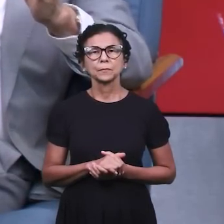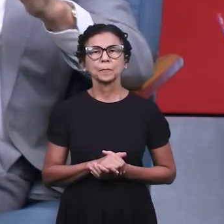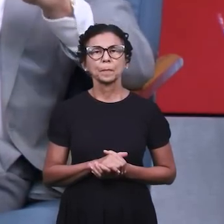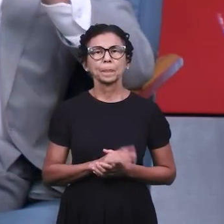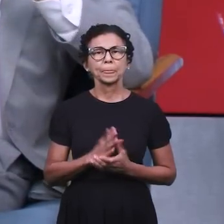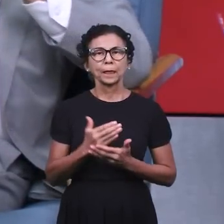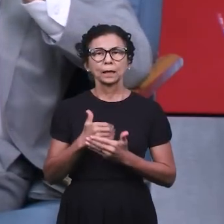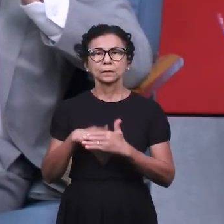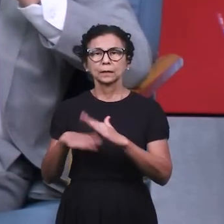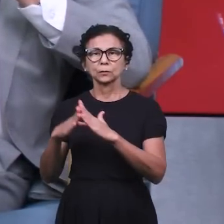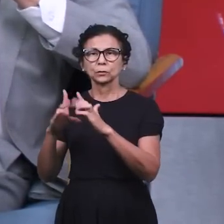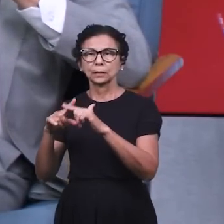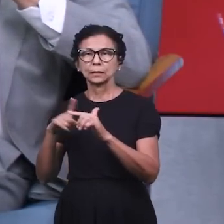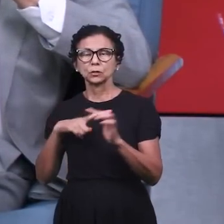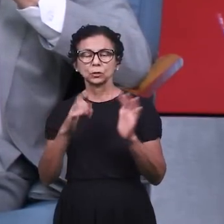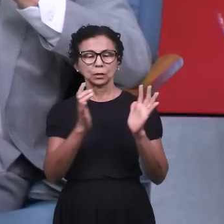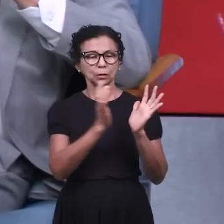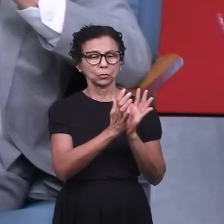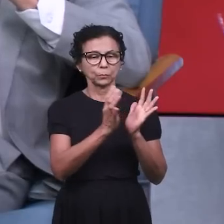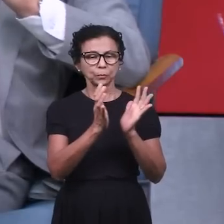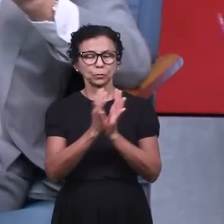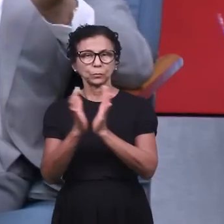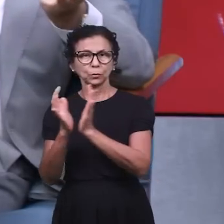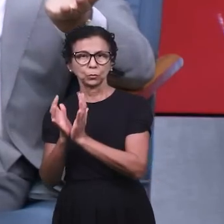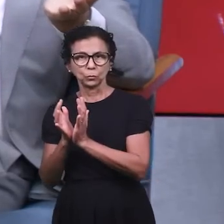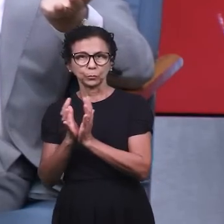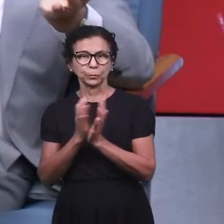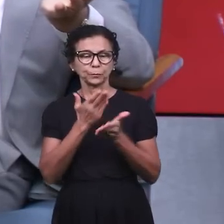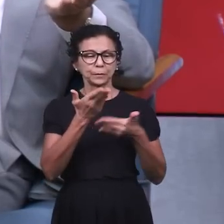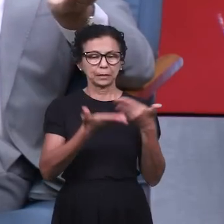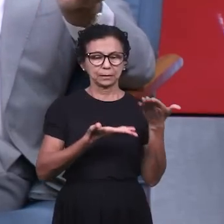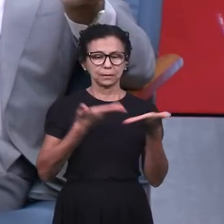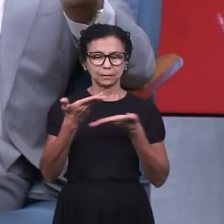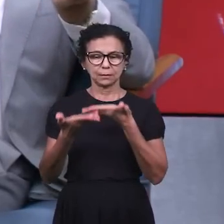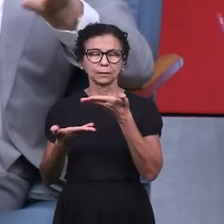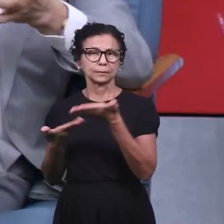os grupos de assistência, nós temos